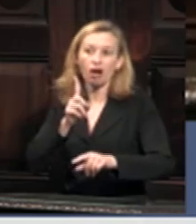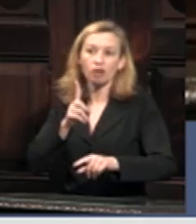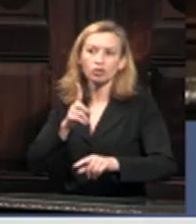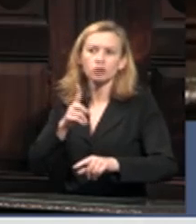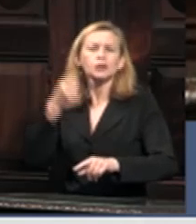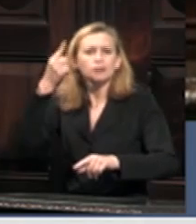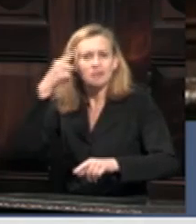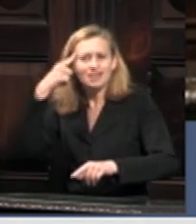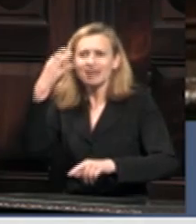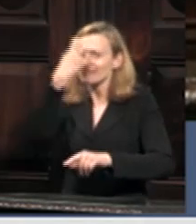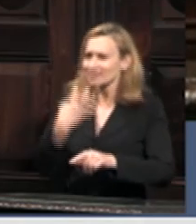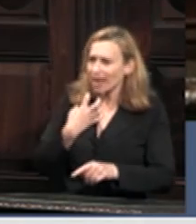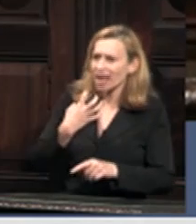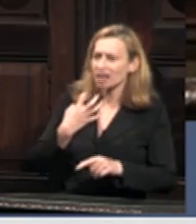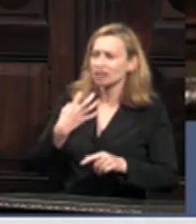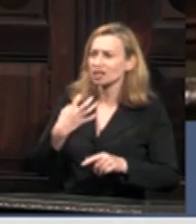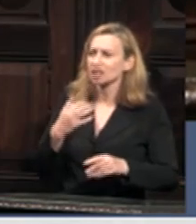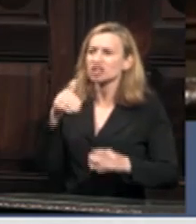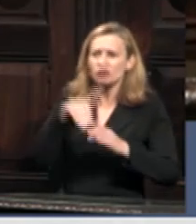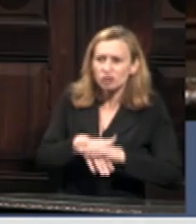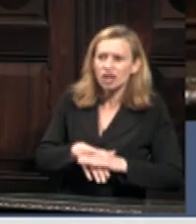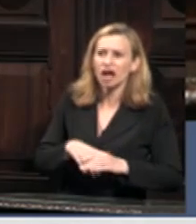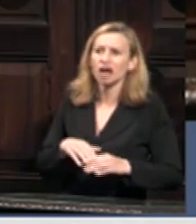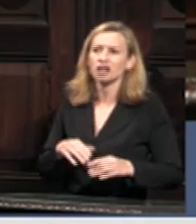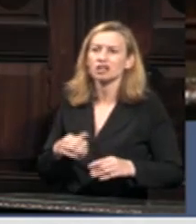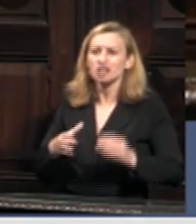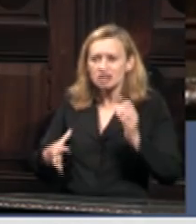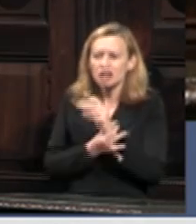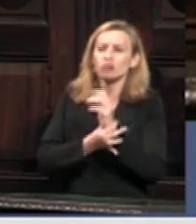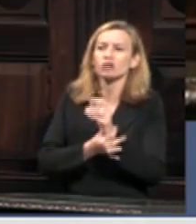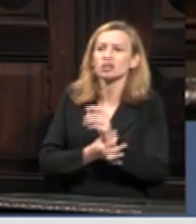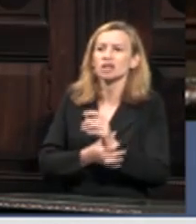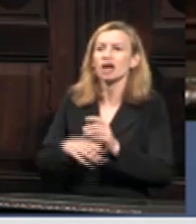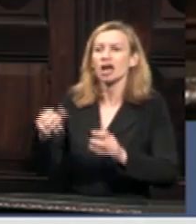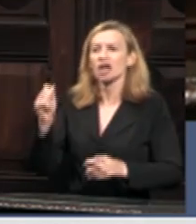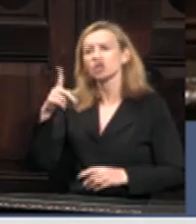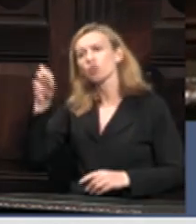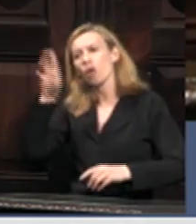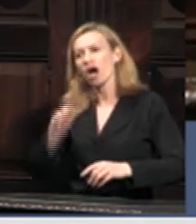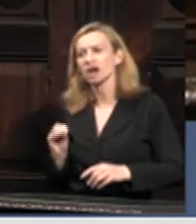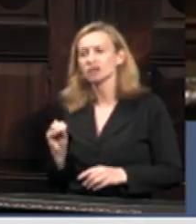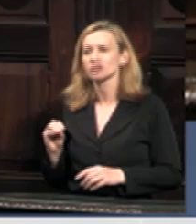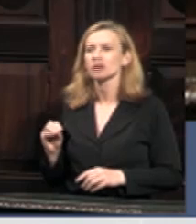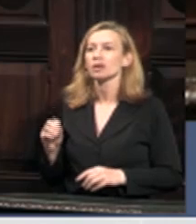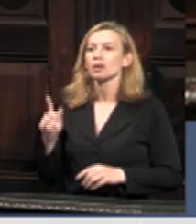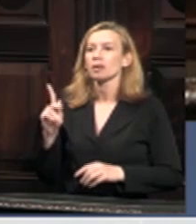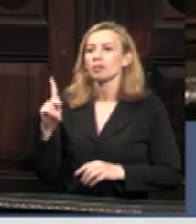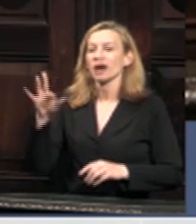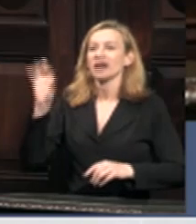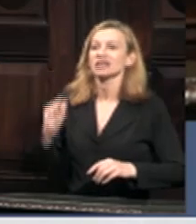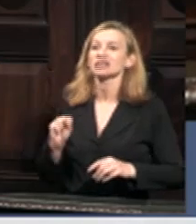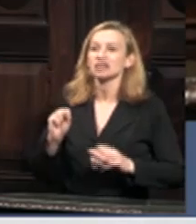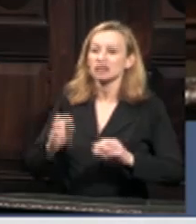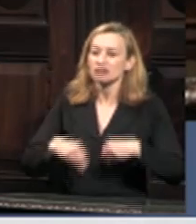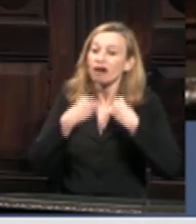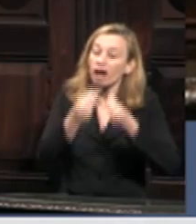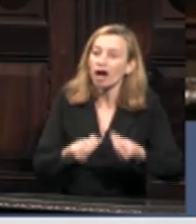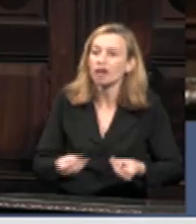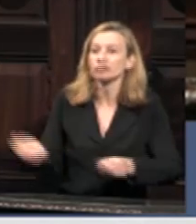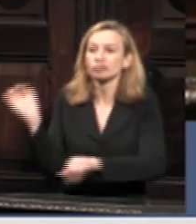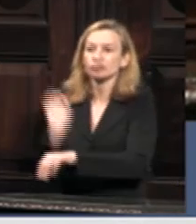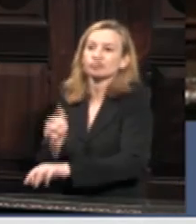de serenidade e de votar com segurança. Eduardo Paes trará ao Estado do Rio de Janeiro uma